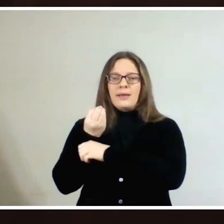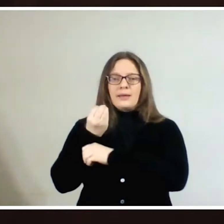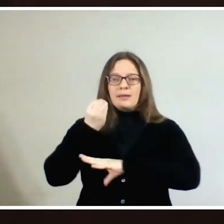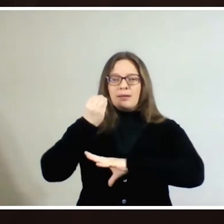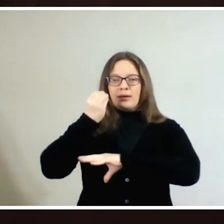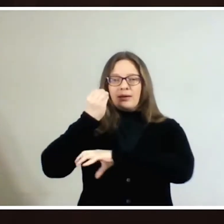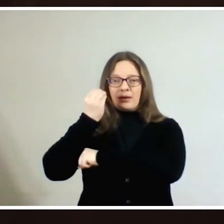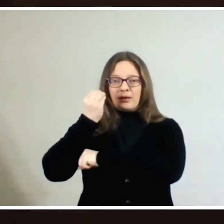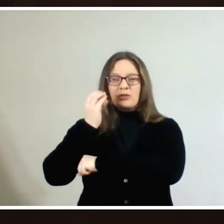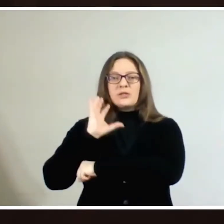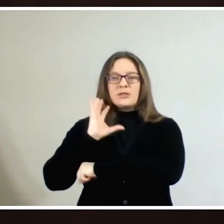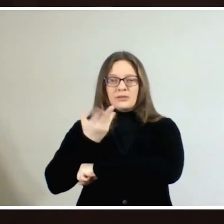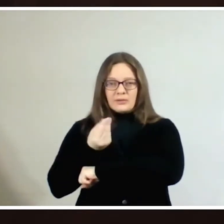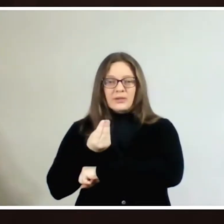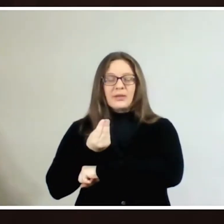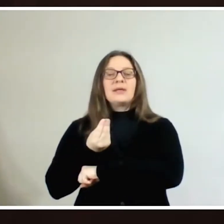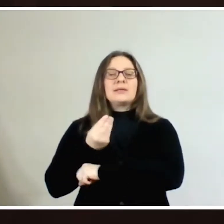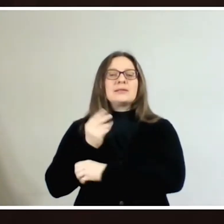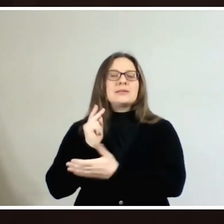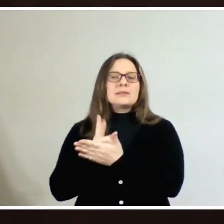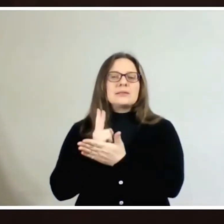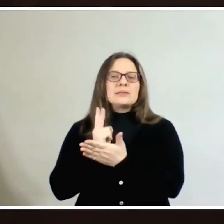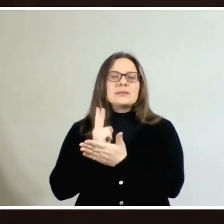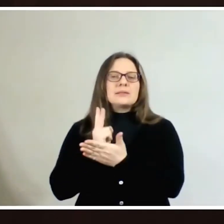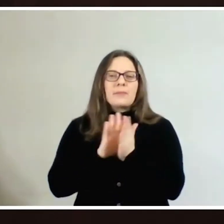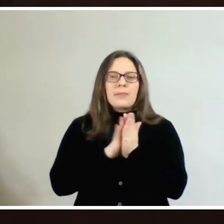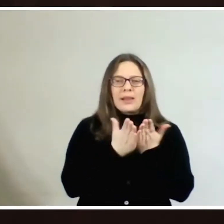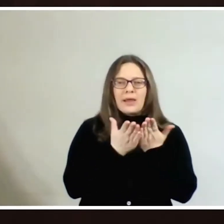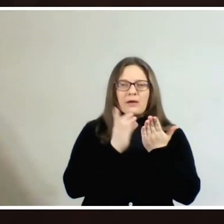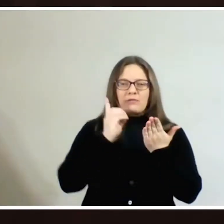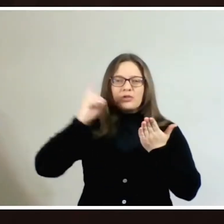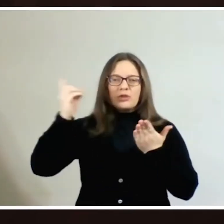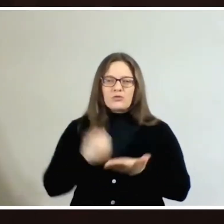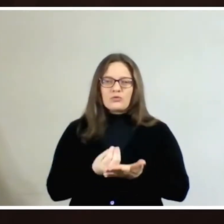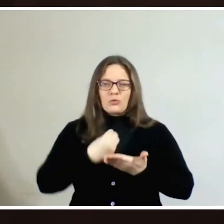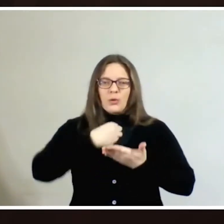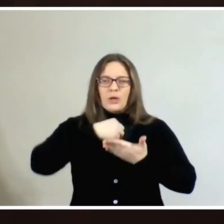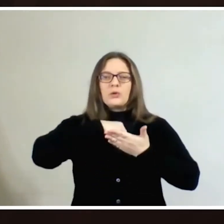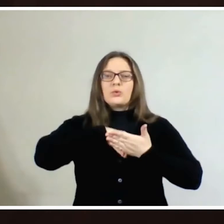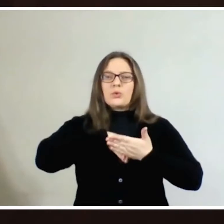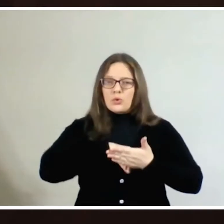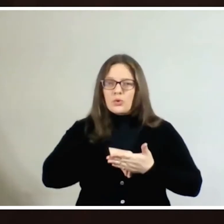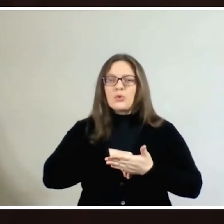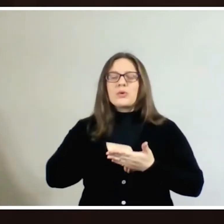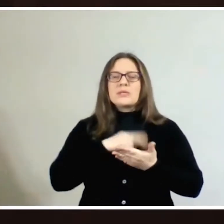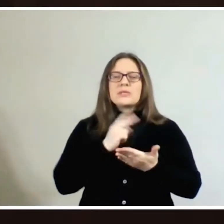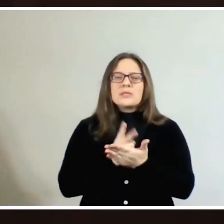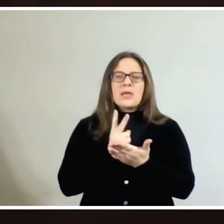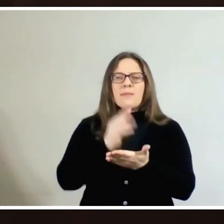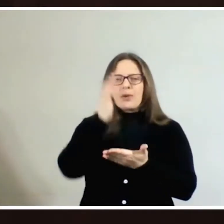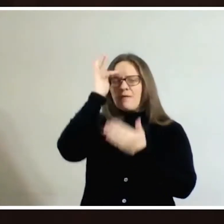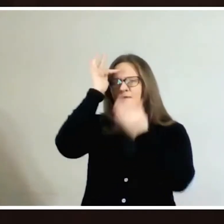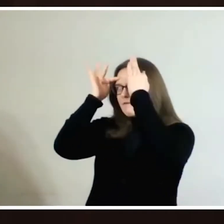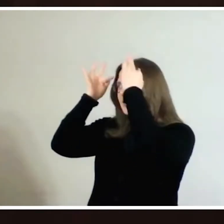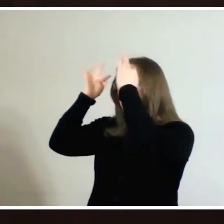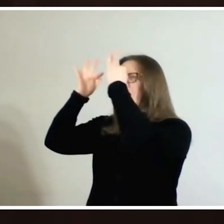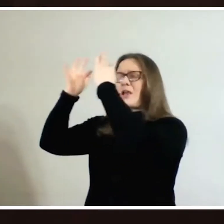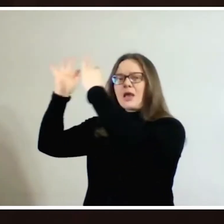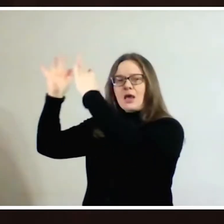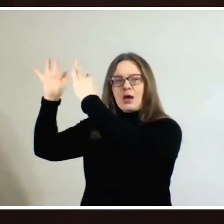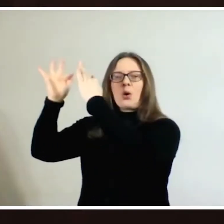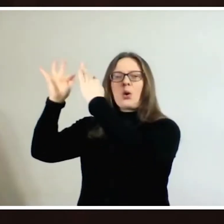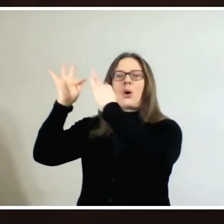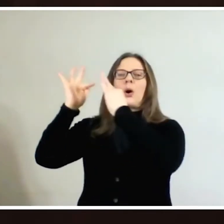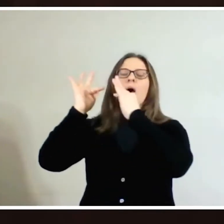a palavra do Senhor, tinha sido fiel ao ensinamento dos